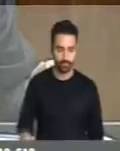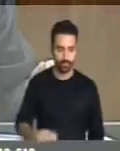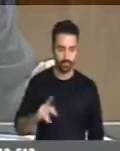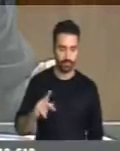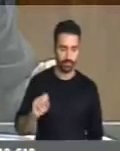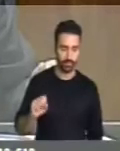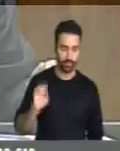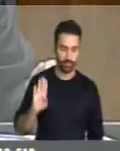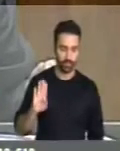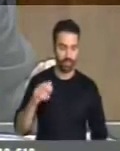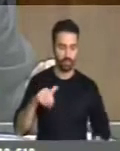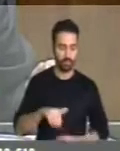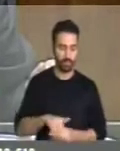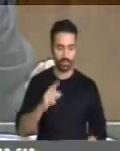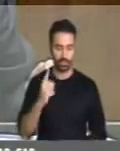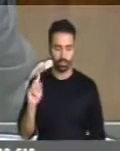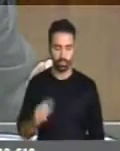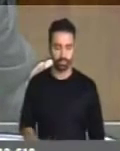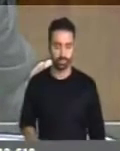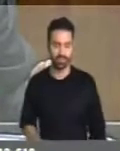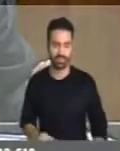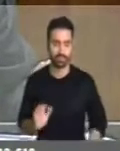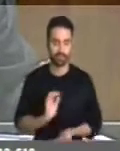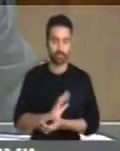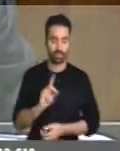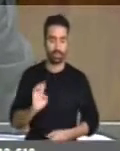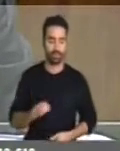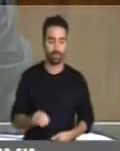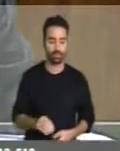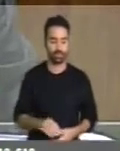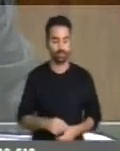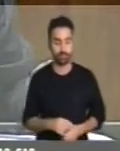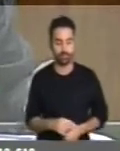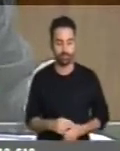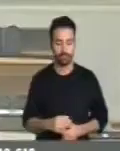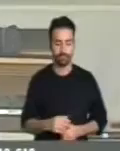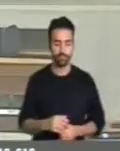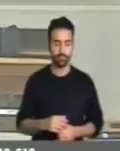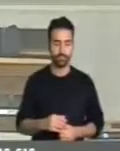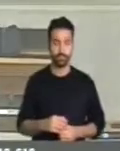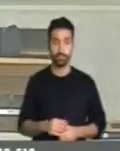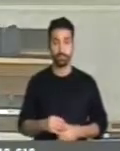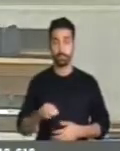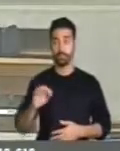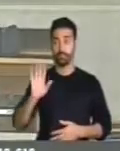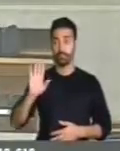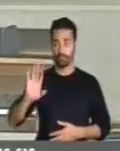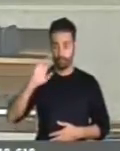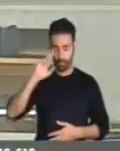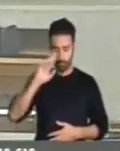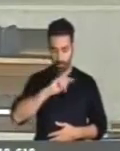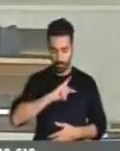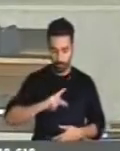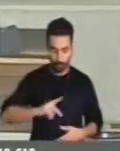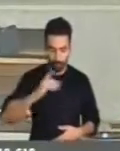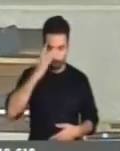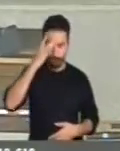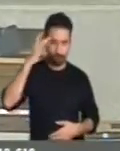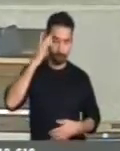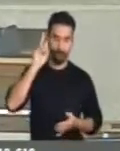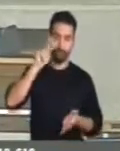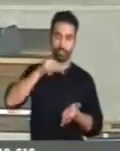PSB como? PSB orienta não. Senhor presidente, pelo Democratas. Democratas. Senhor presidente, aqueles presidente. Que se posicionam aqui no